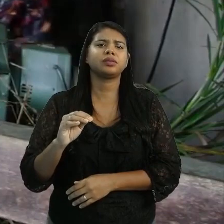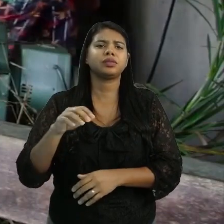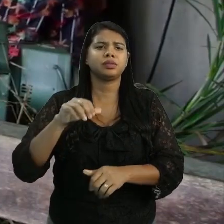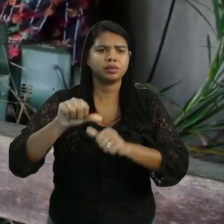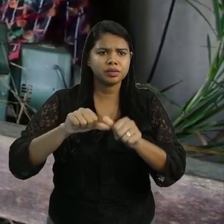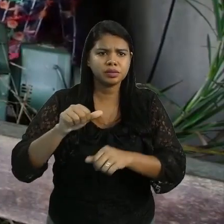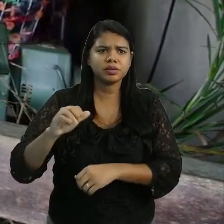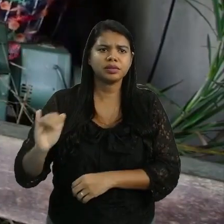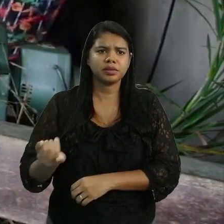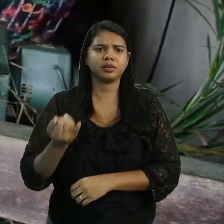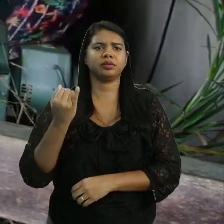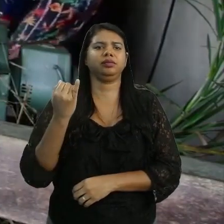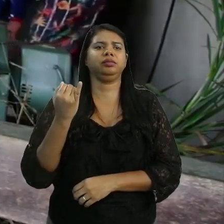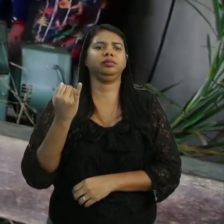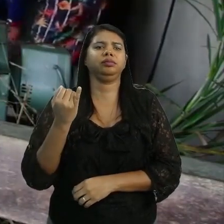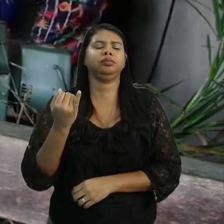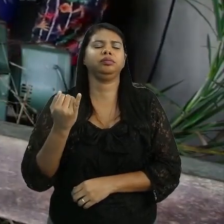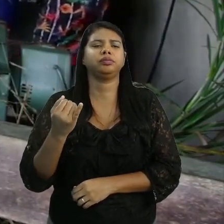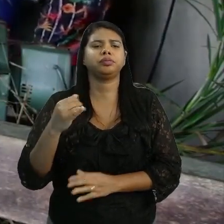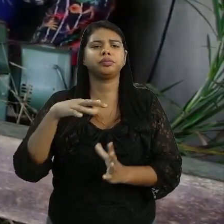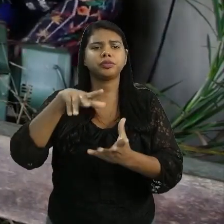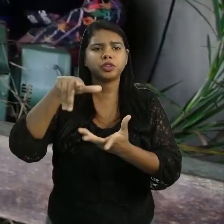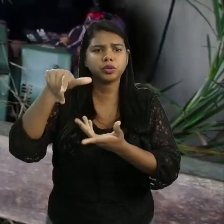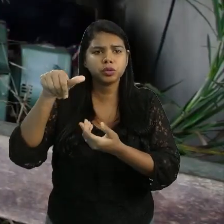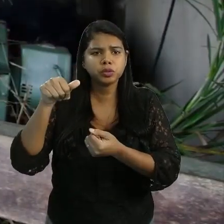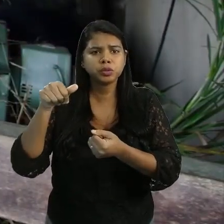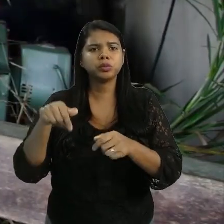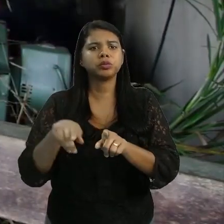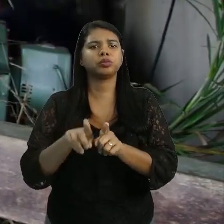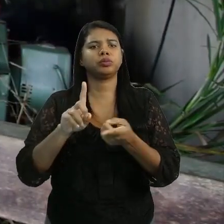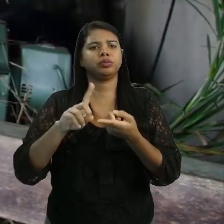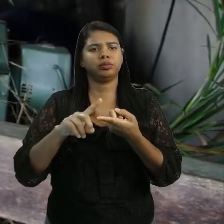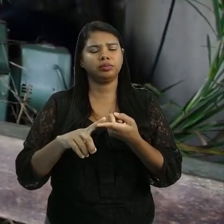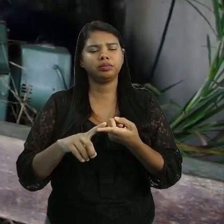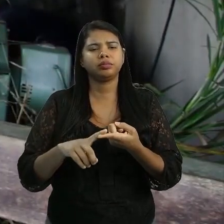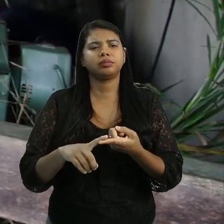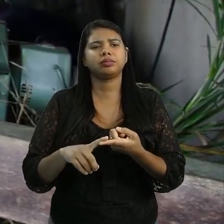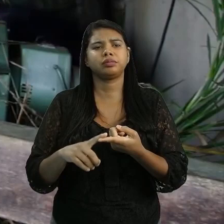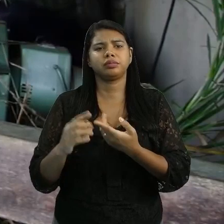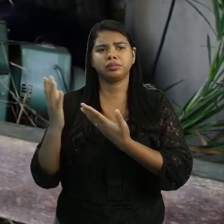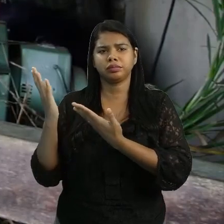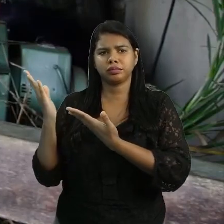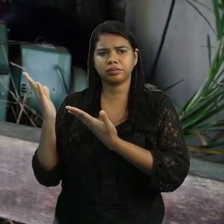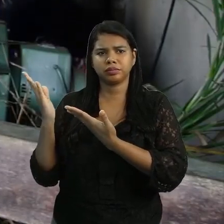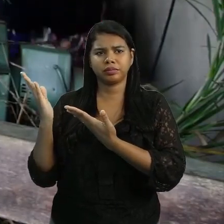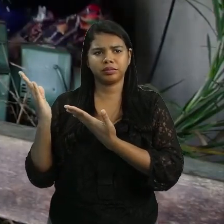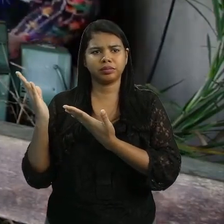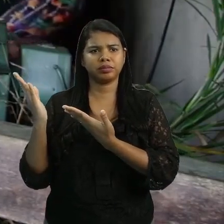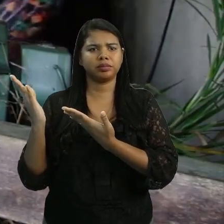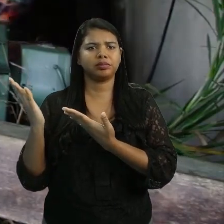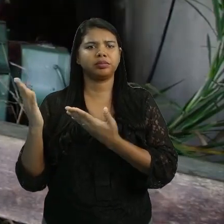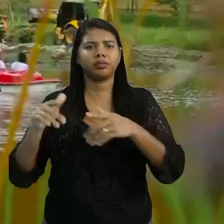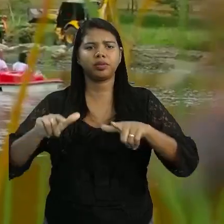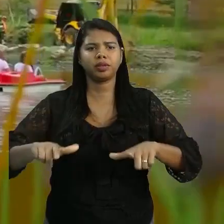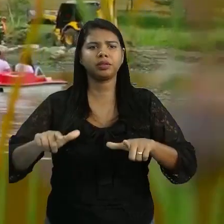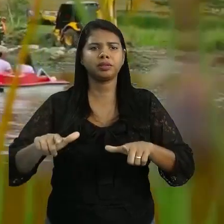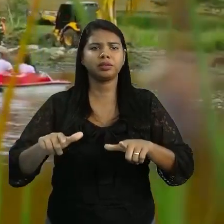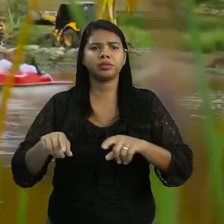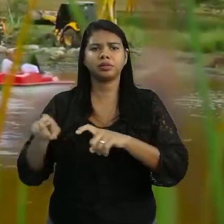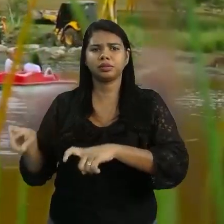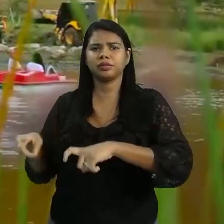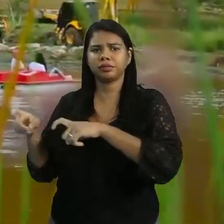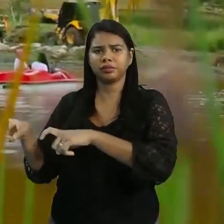capim junto com um farelo de milho. Esse farelo, ele não é da comunidade, mas ele também faz parte da